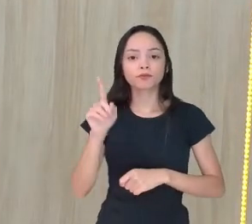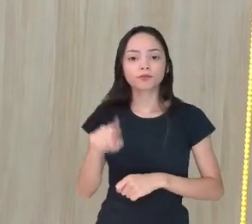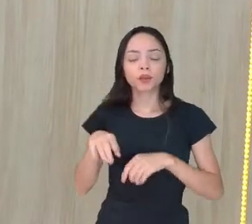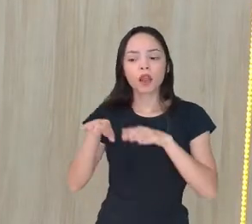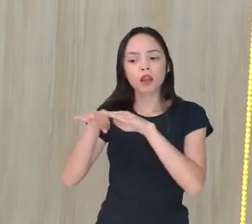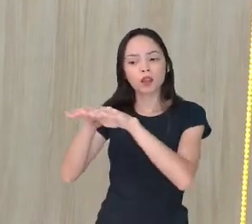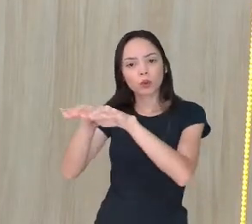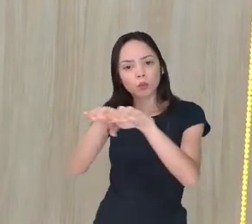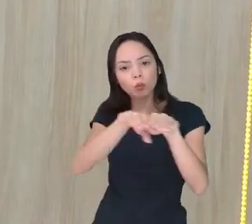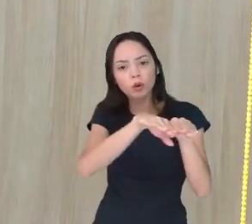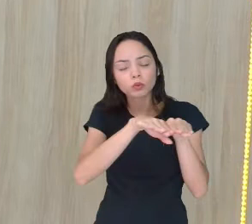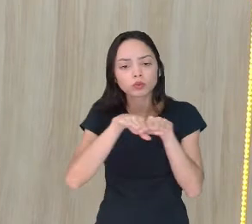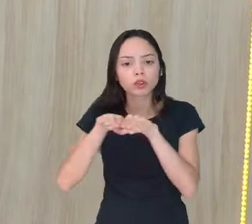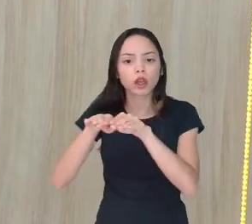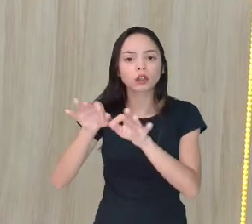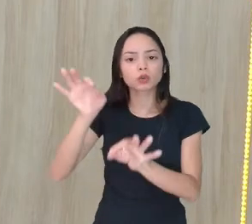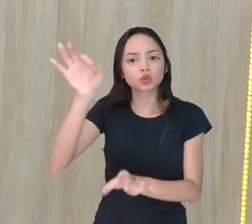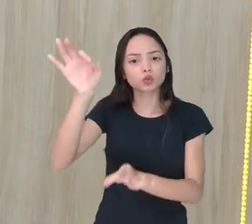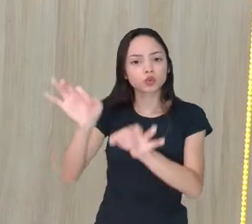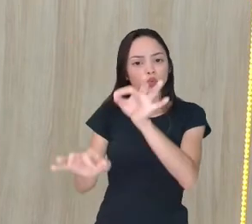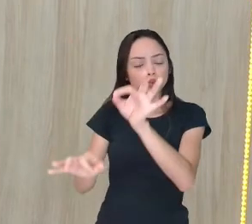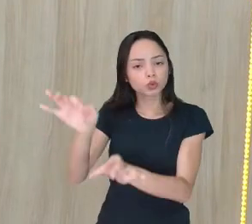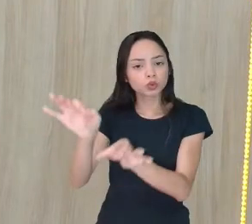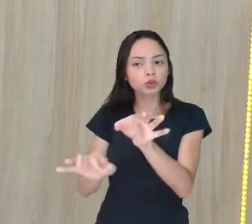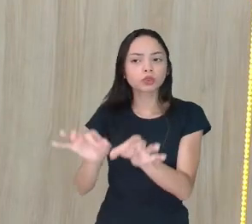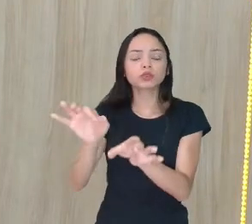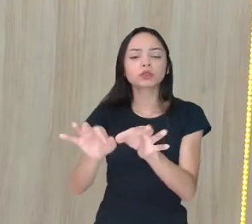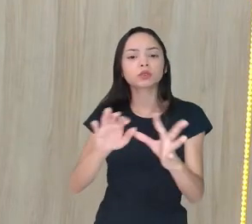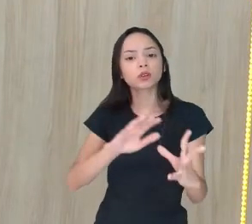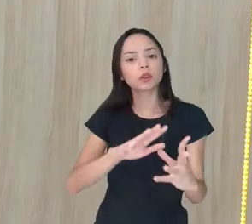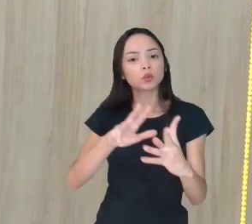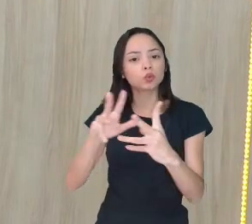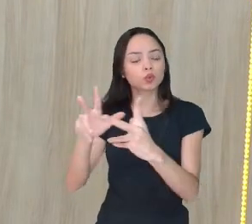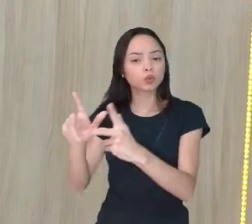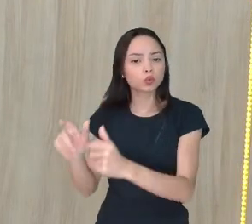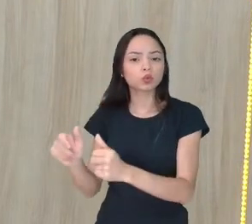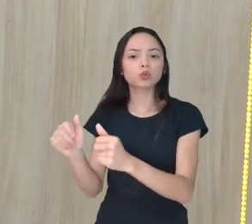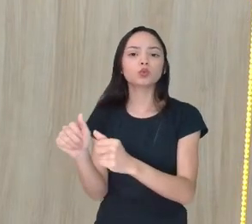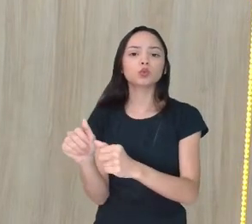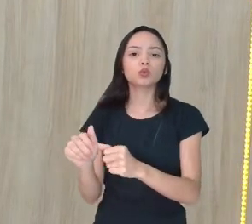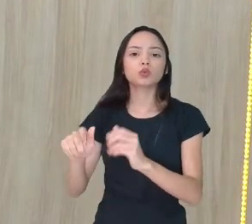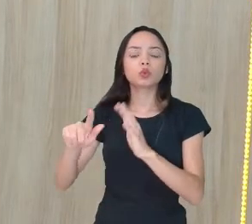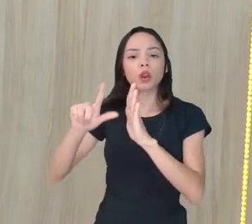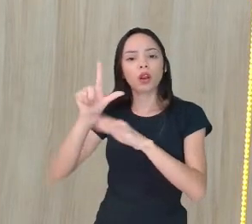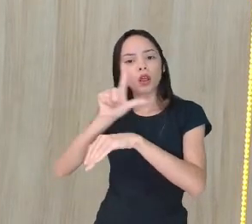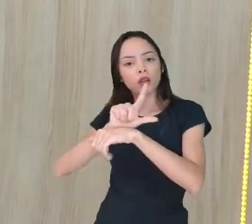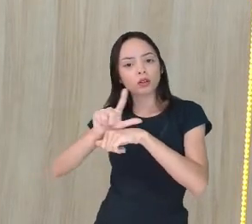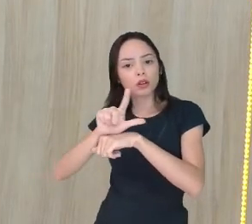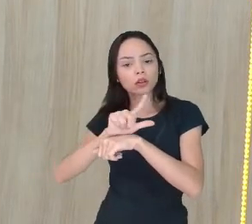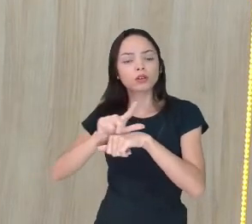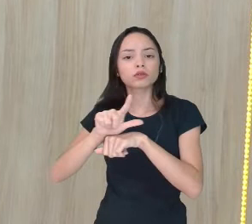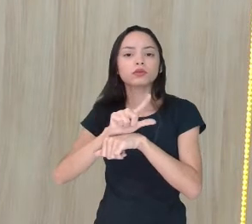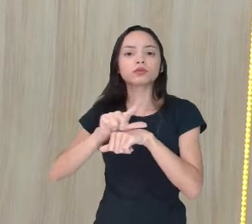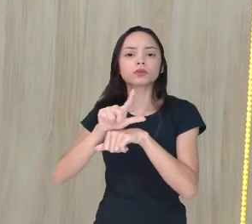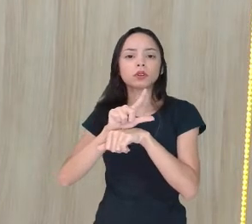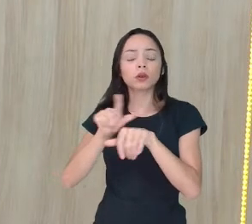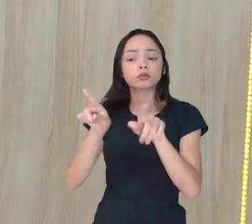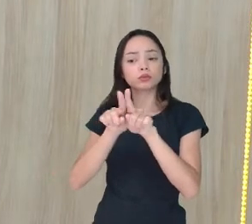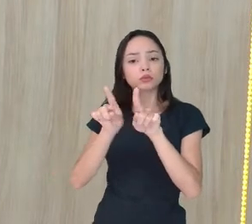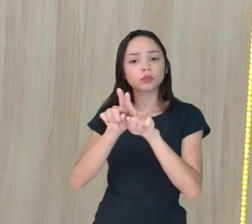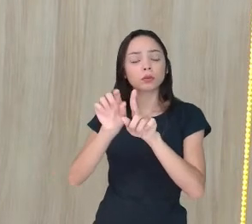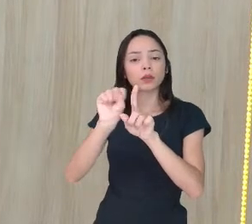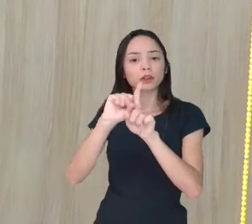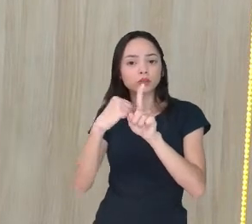igualdade jurídica, né, que é tudo definido aí pela legislação, certo? Questões sociais, como por exemplo,